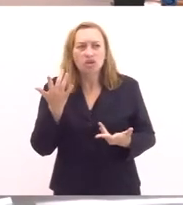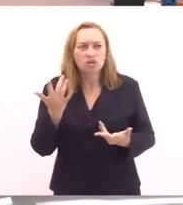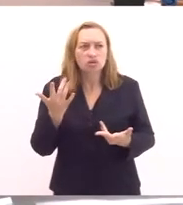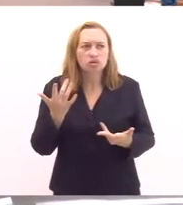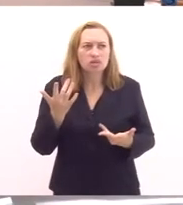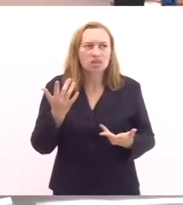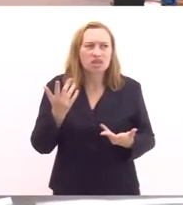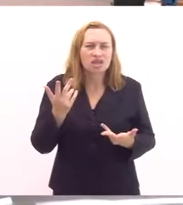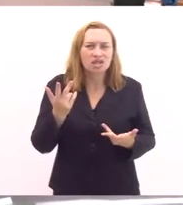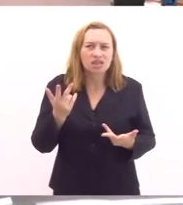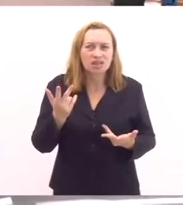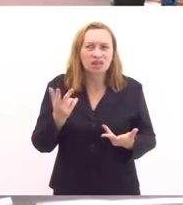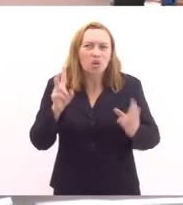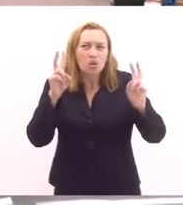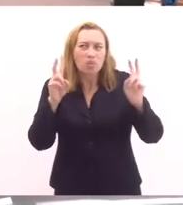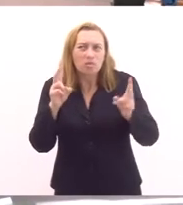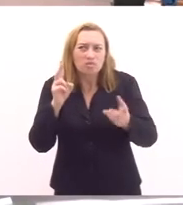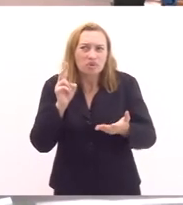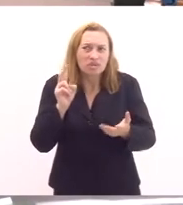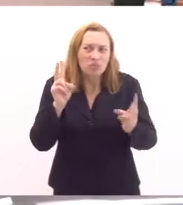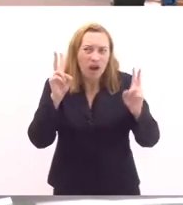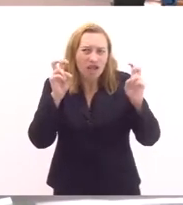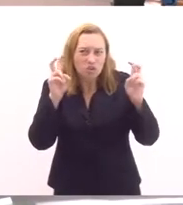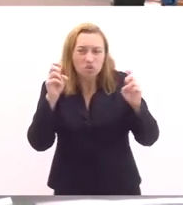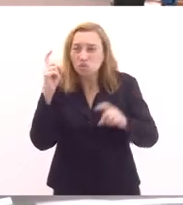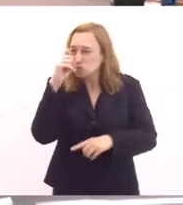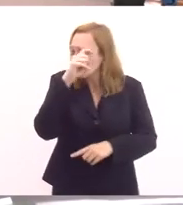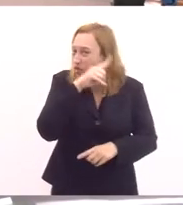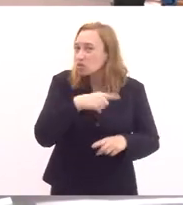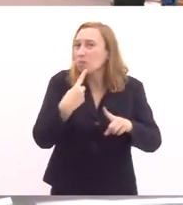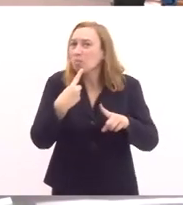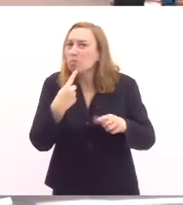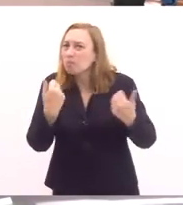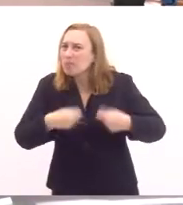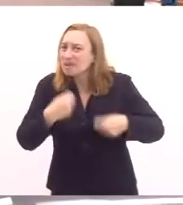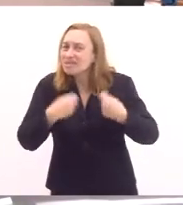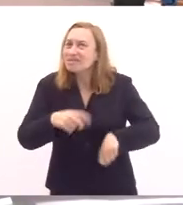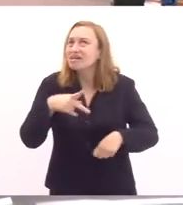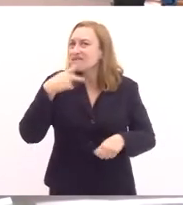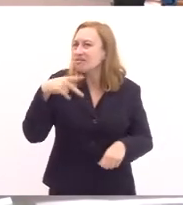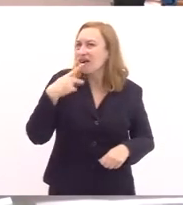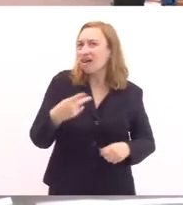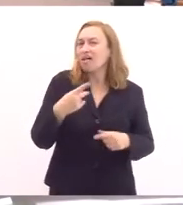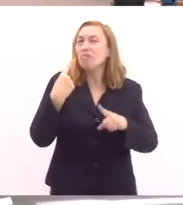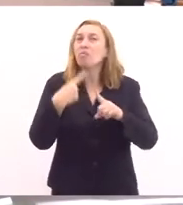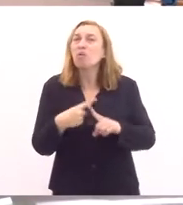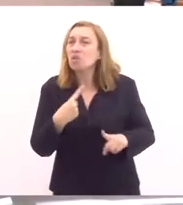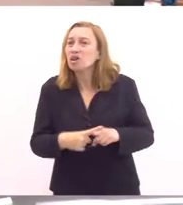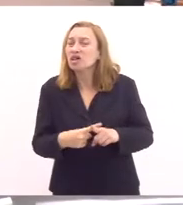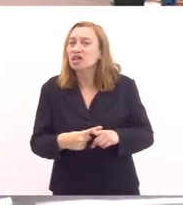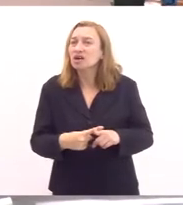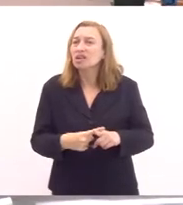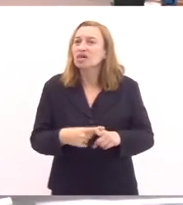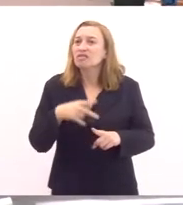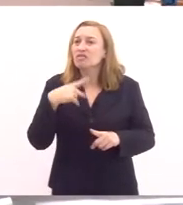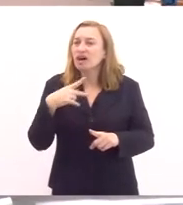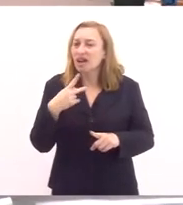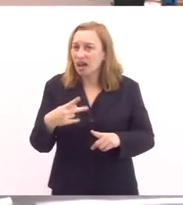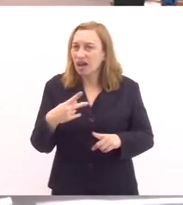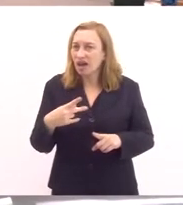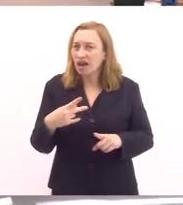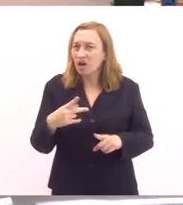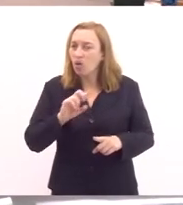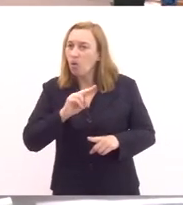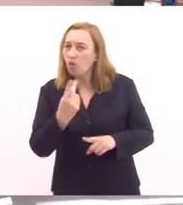só que mesmo sem graça assunto difícil eu acho que a gente precisa falar sobre ele porque falaram Não sobre ele